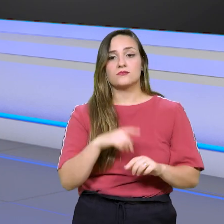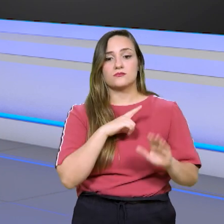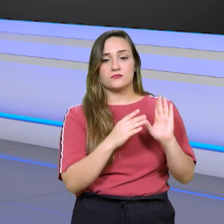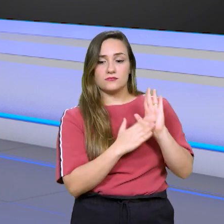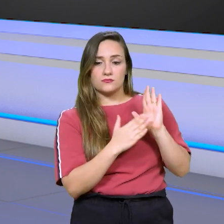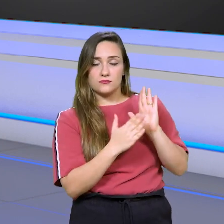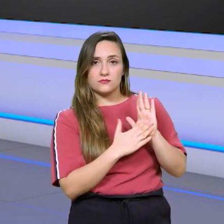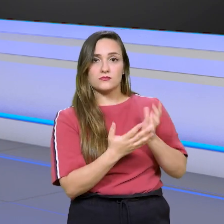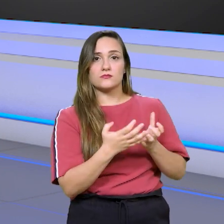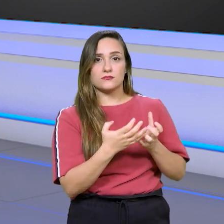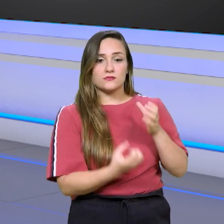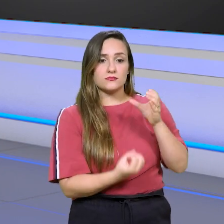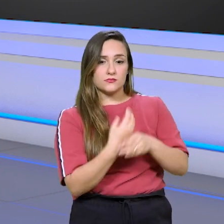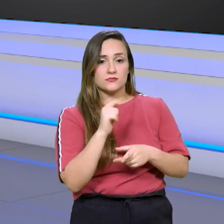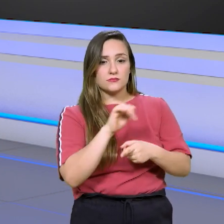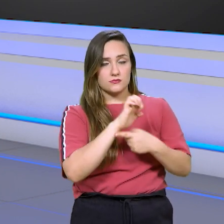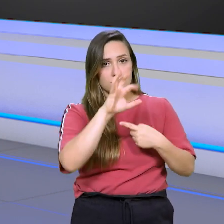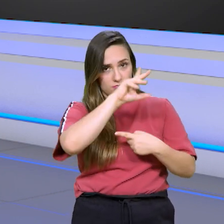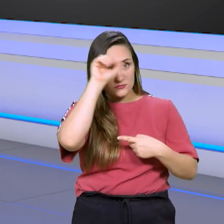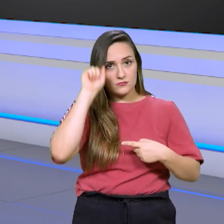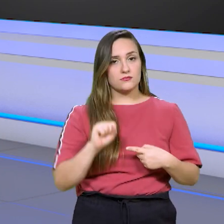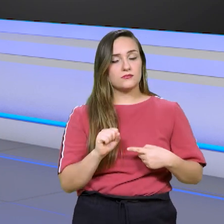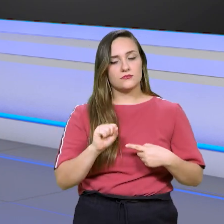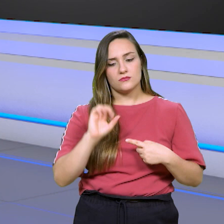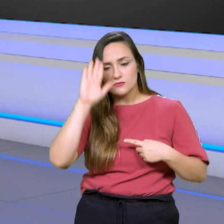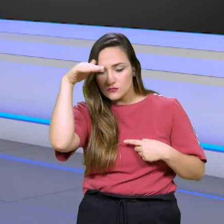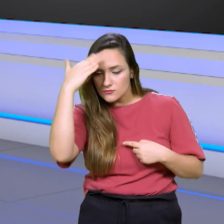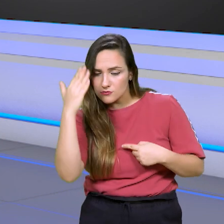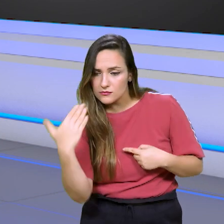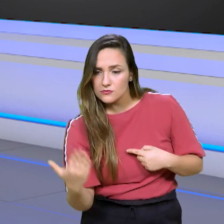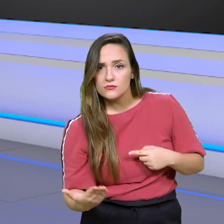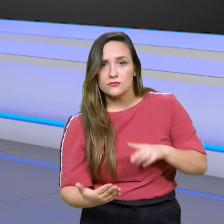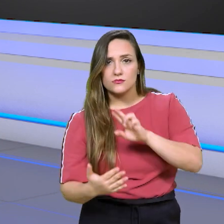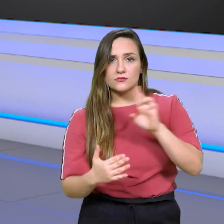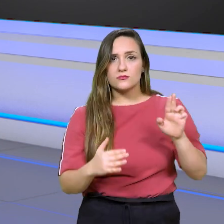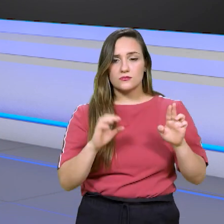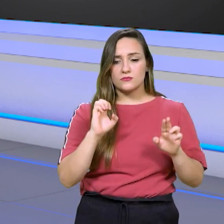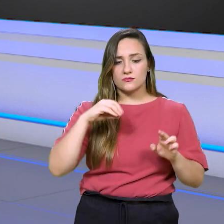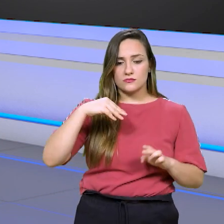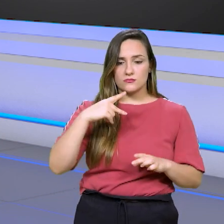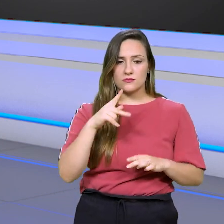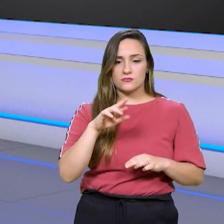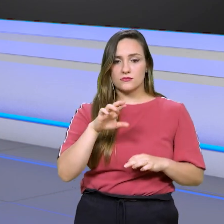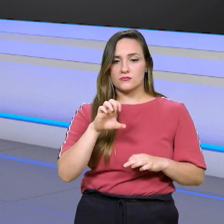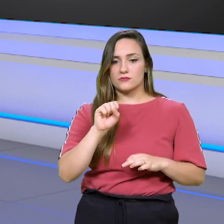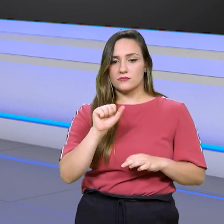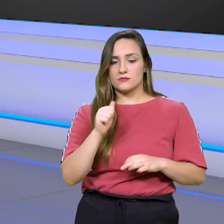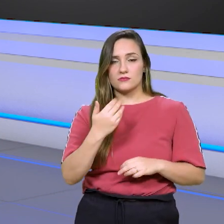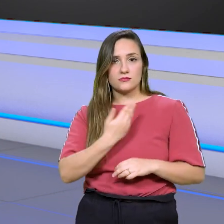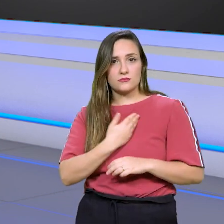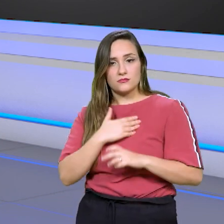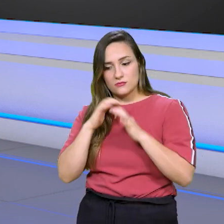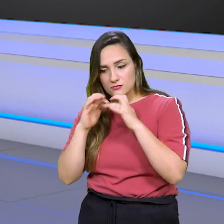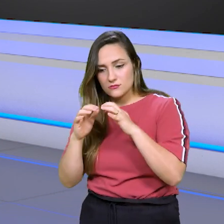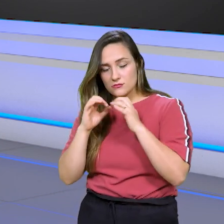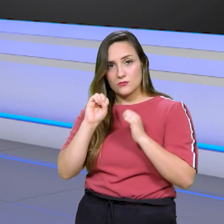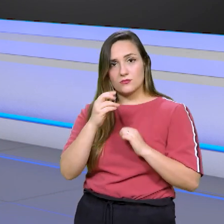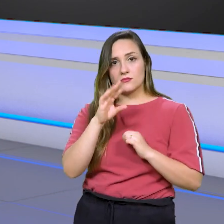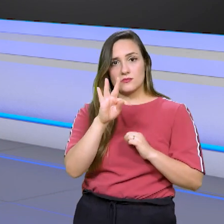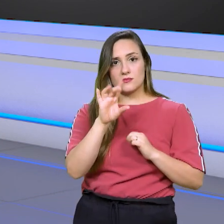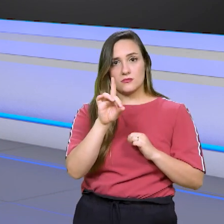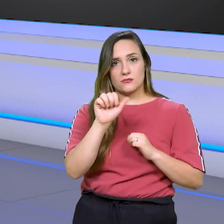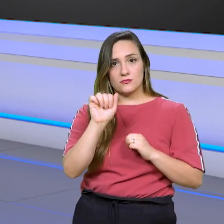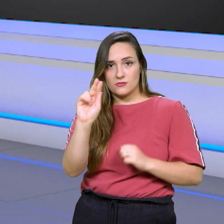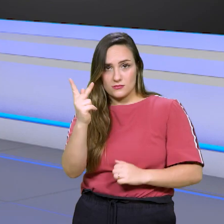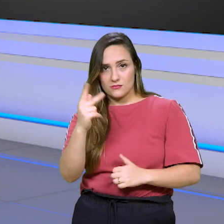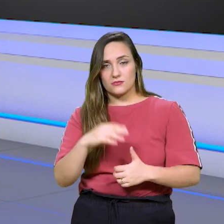as propostas está a que pretende instituir em Mato Grosso do Sul homenagem denominada Empresa Amiga dos Autistas e